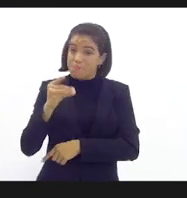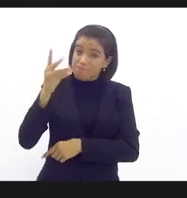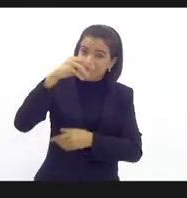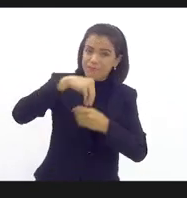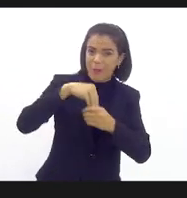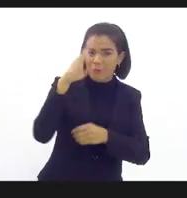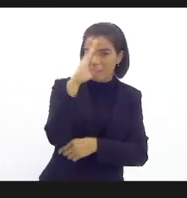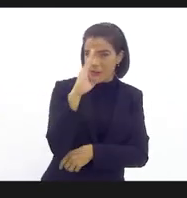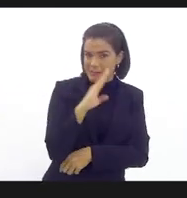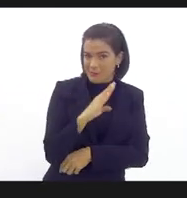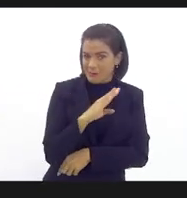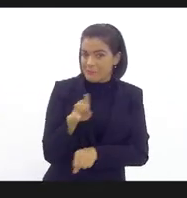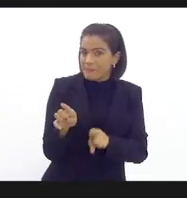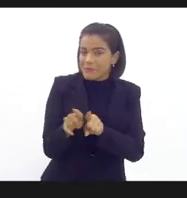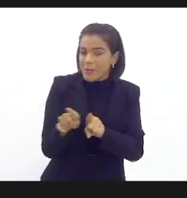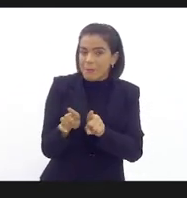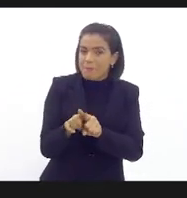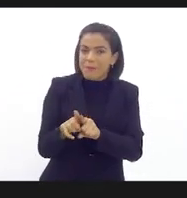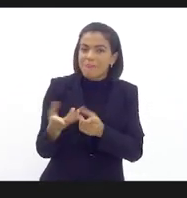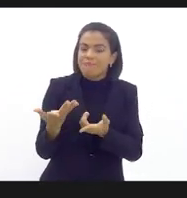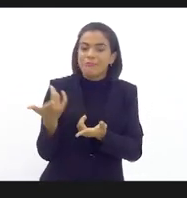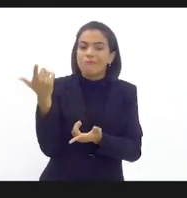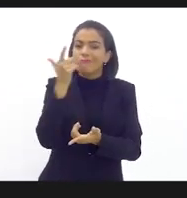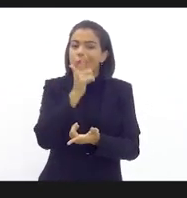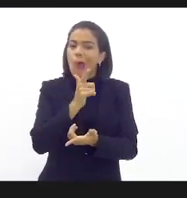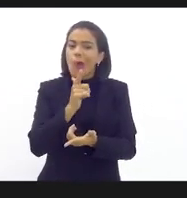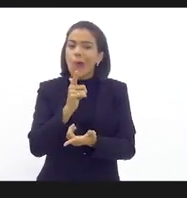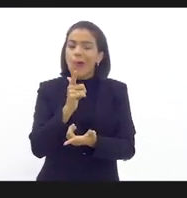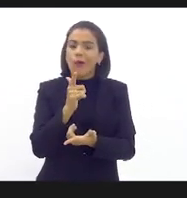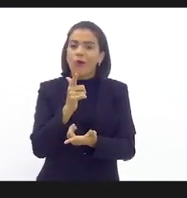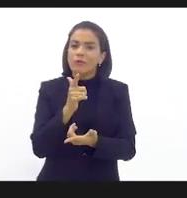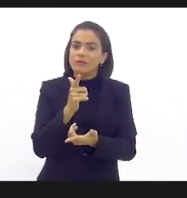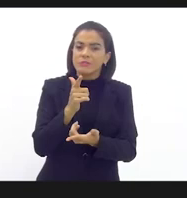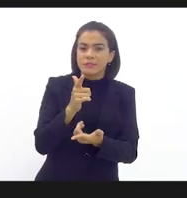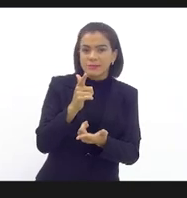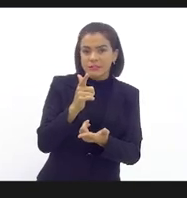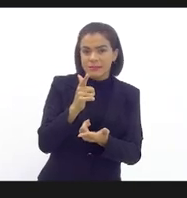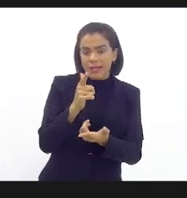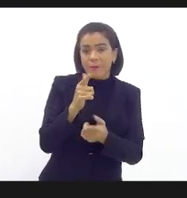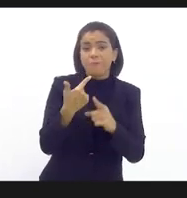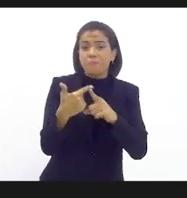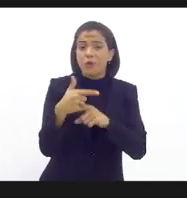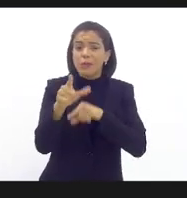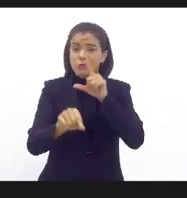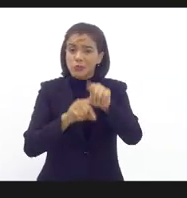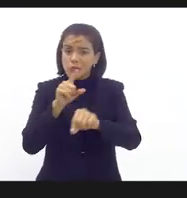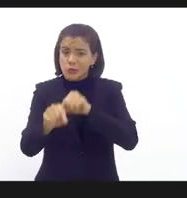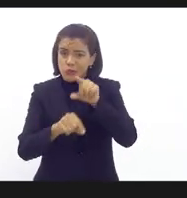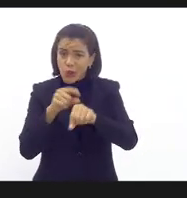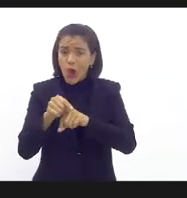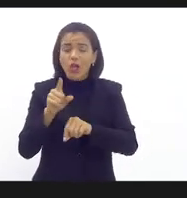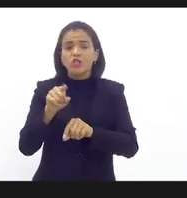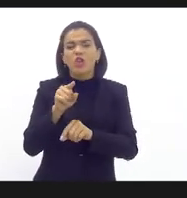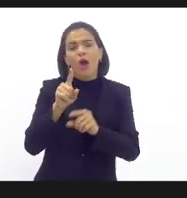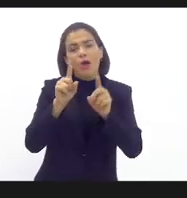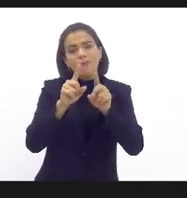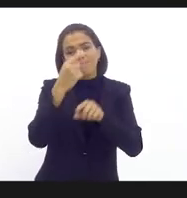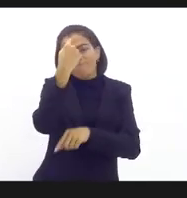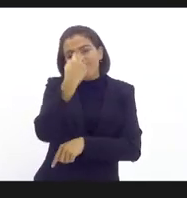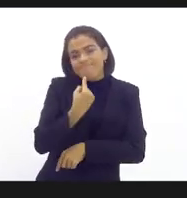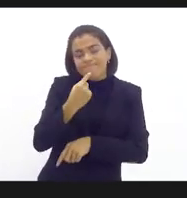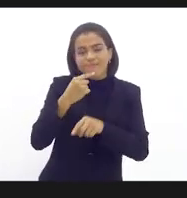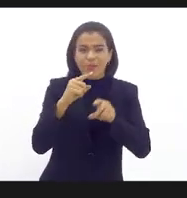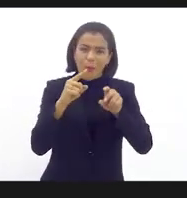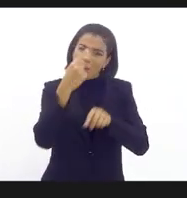também elas não dão conta por adotarem esse perfil, por escolherem trabalhar com esse perfil, que eu